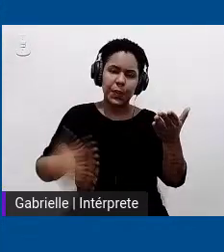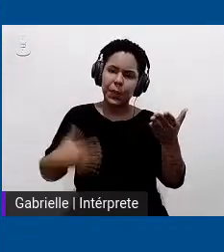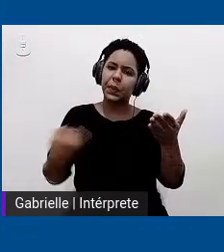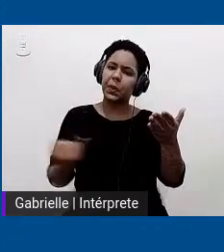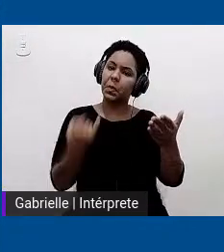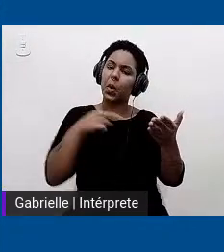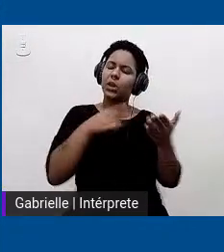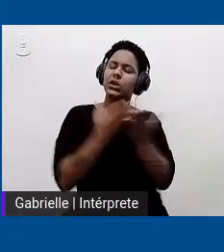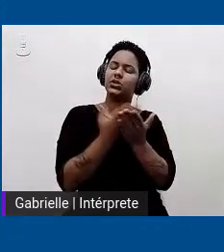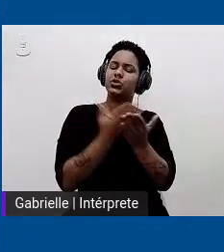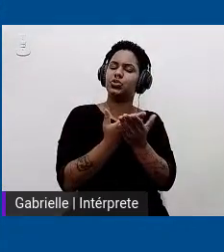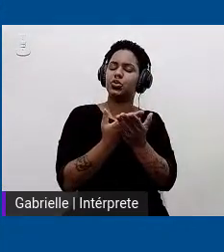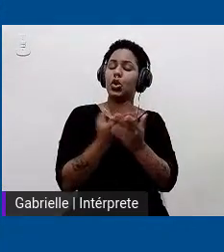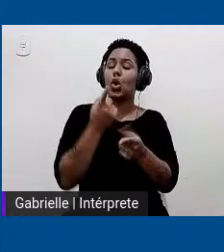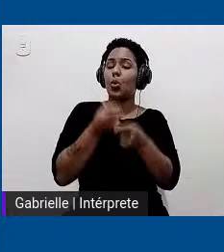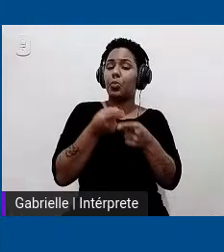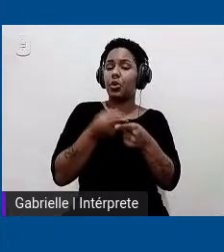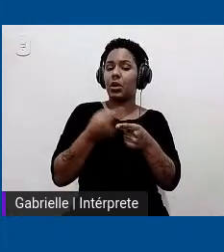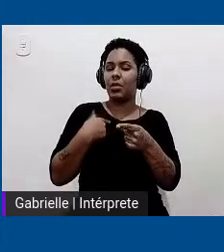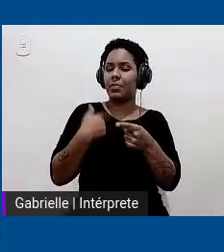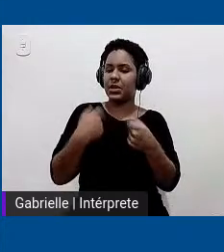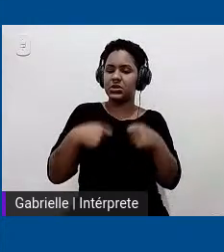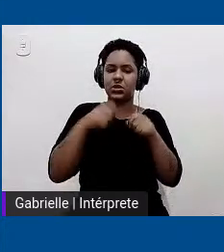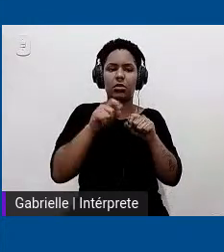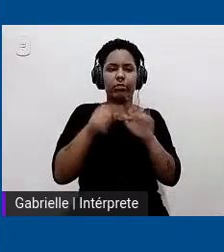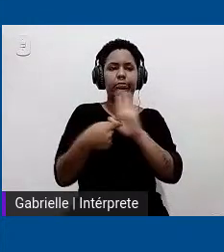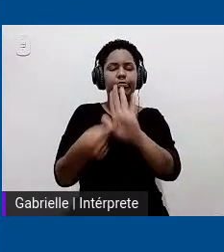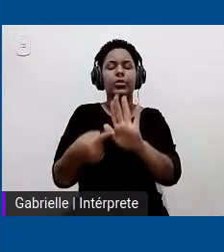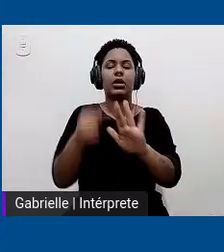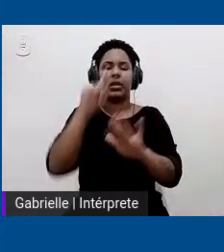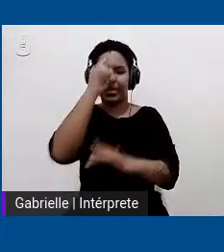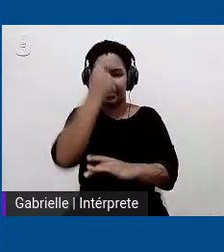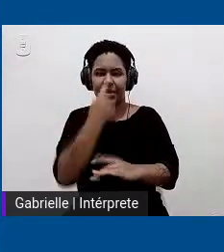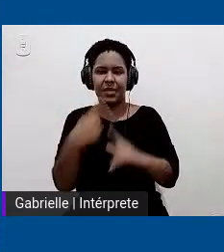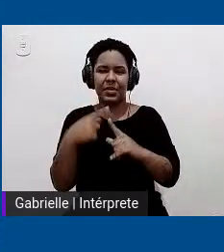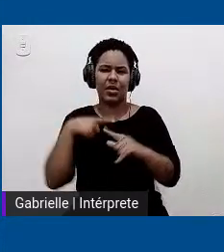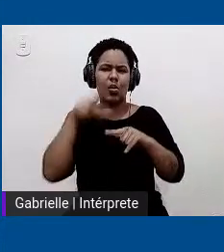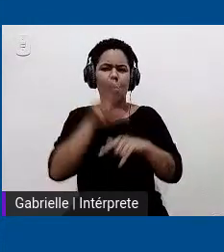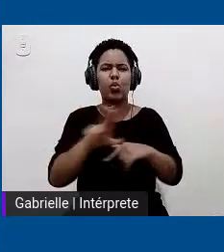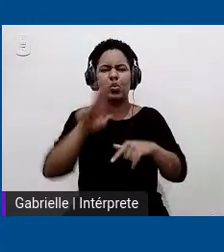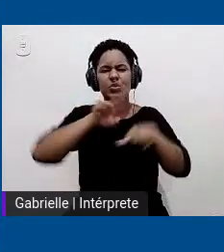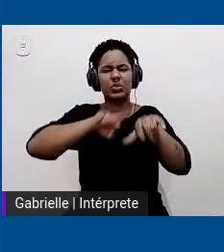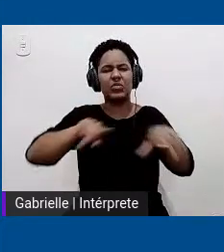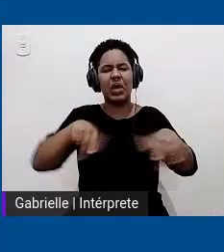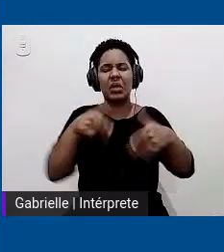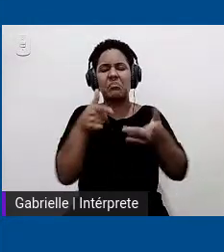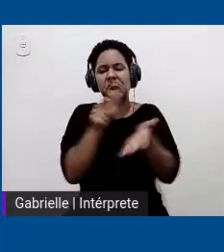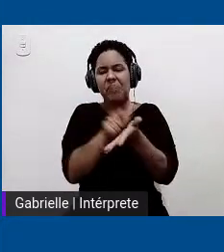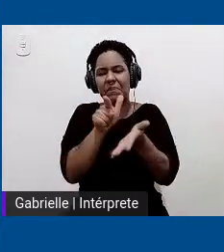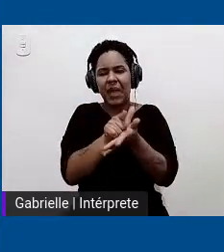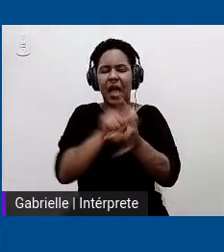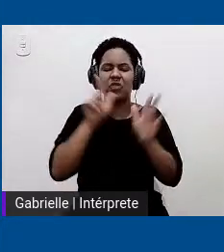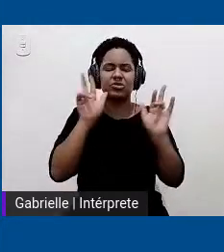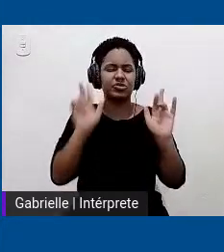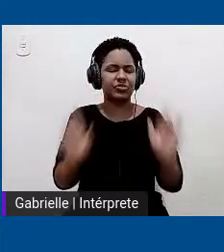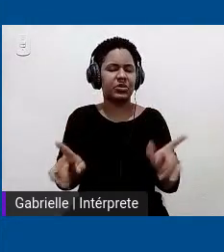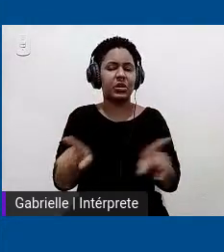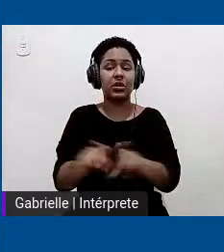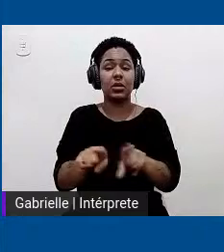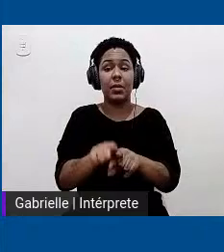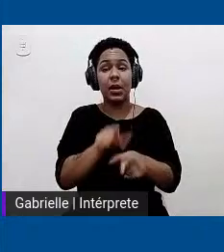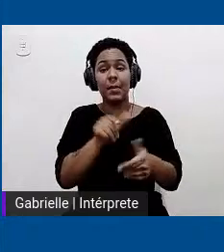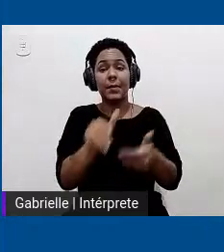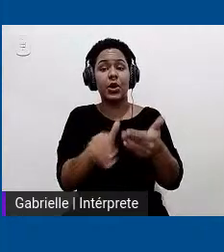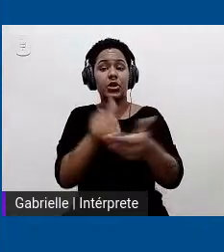você precisa saber, foram utilizados muitos papéis diferentes, muitos processos diferentes para produzir